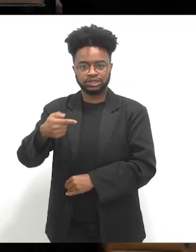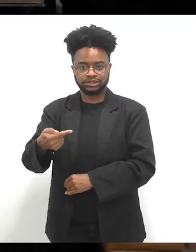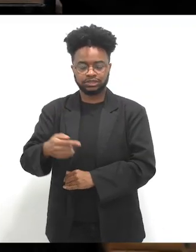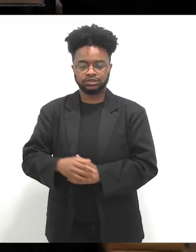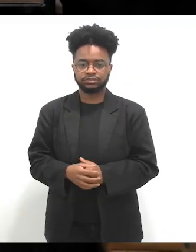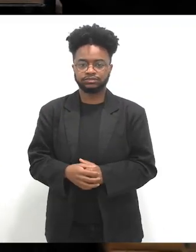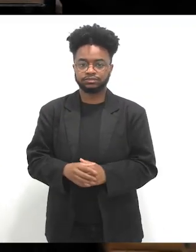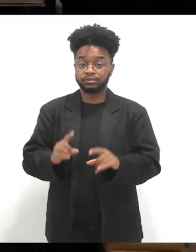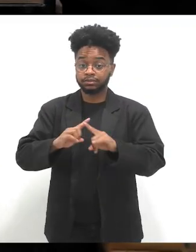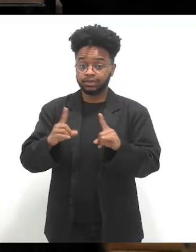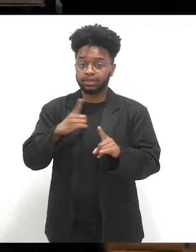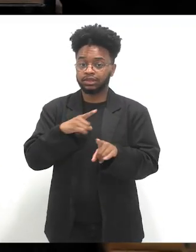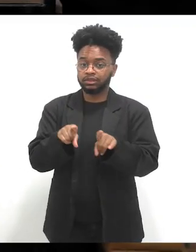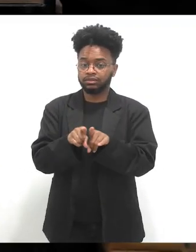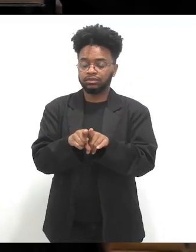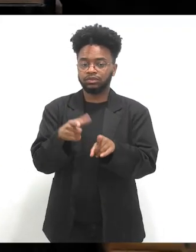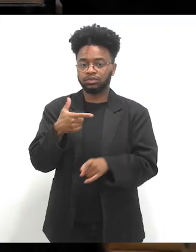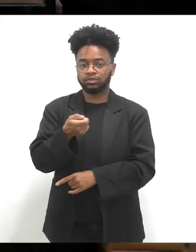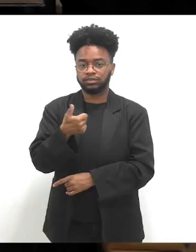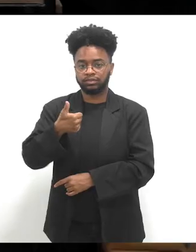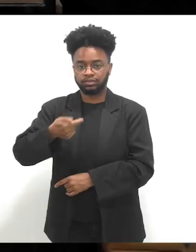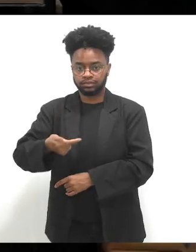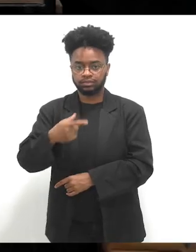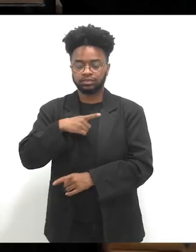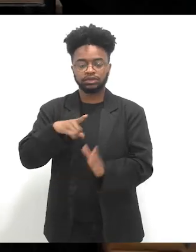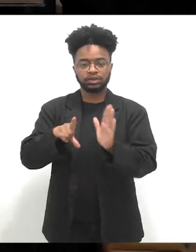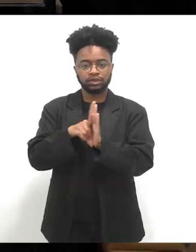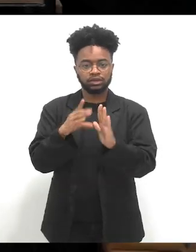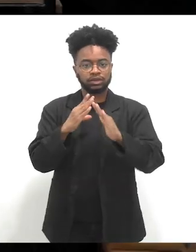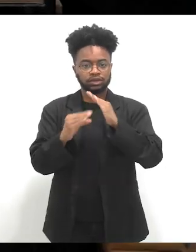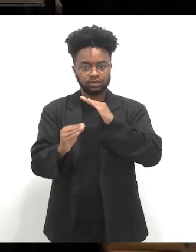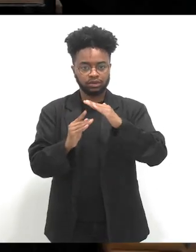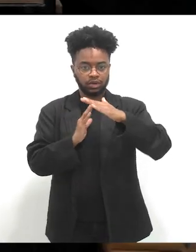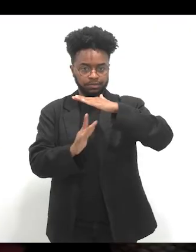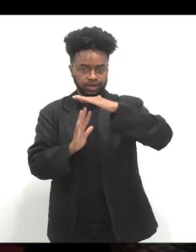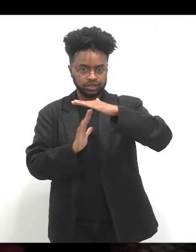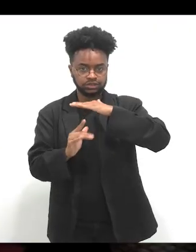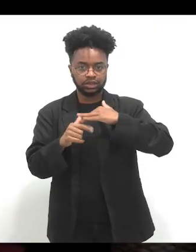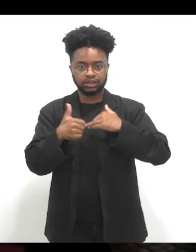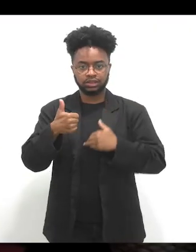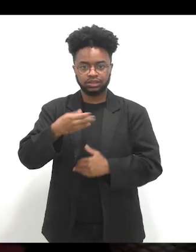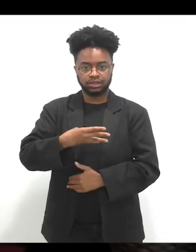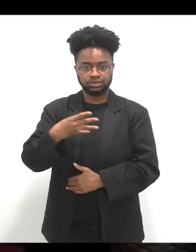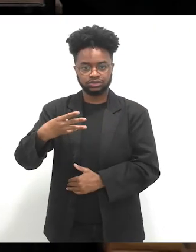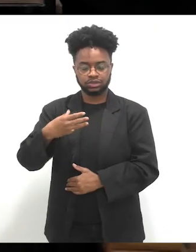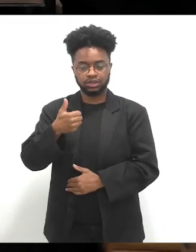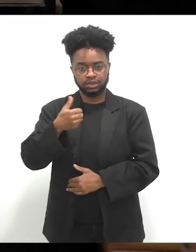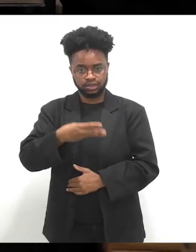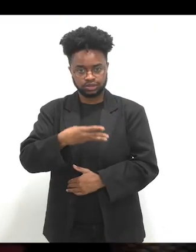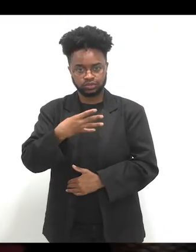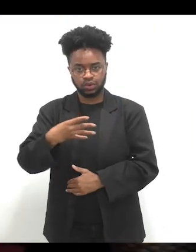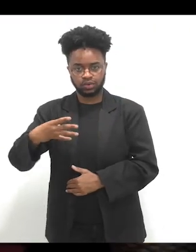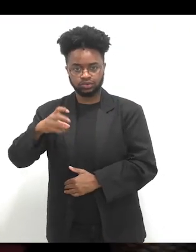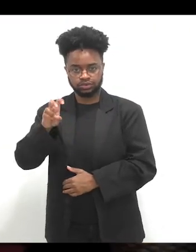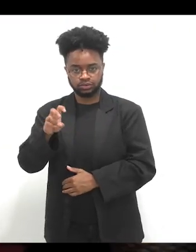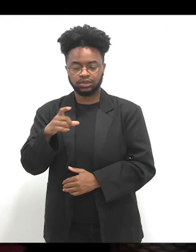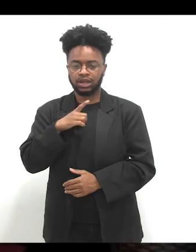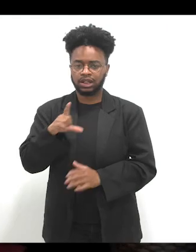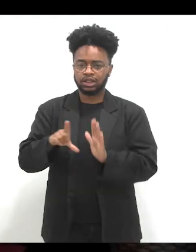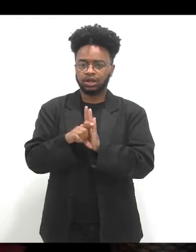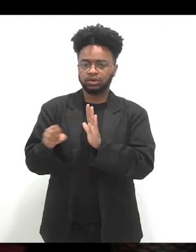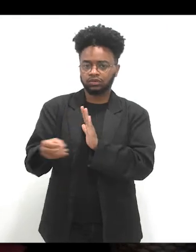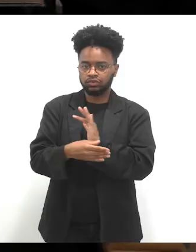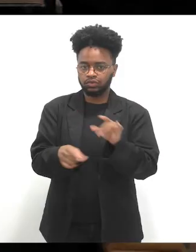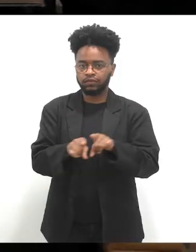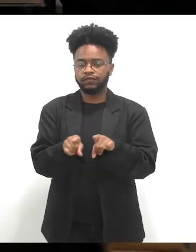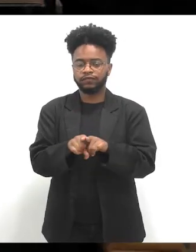1997. Mas também existe depois, em 2017, a Lei de Imigração, né? 13445. Que é uma lei atualizada, recente,